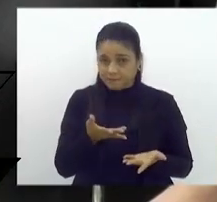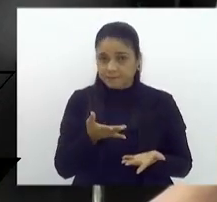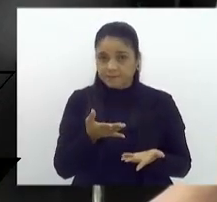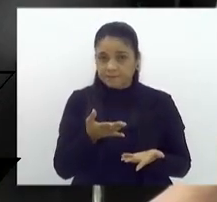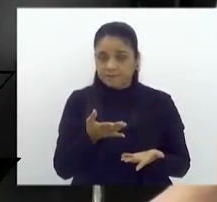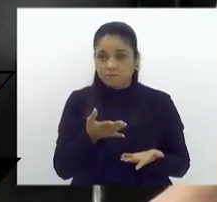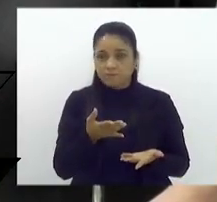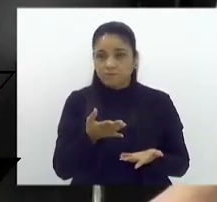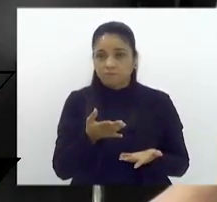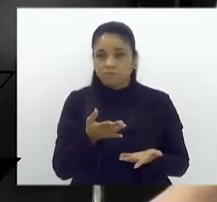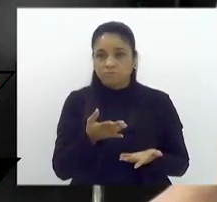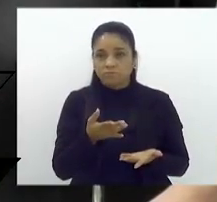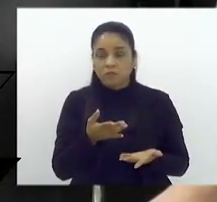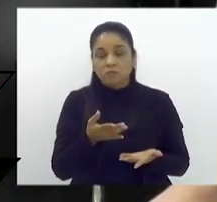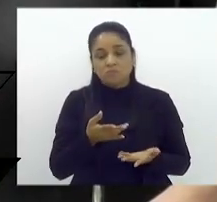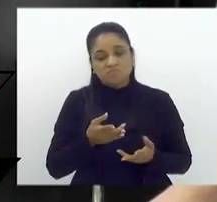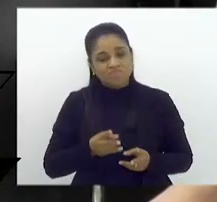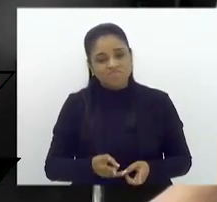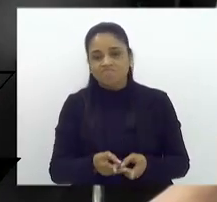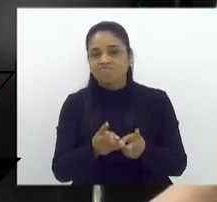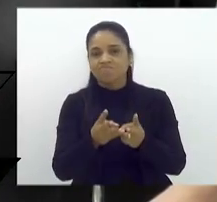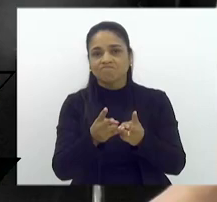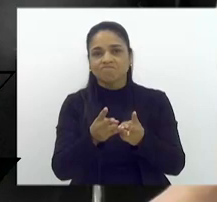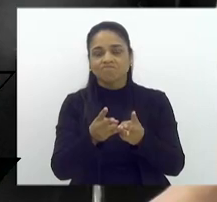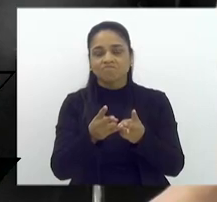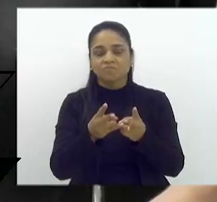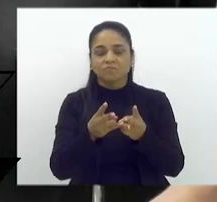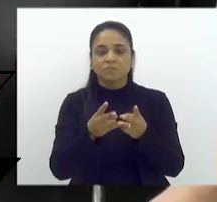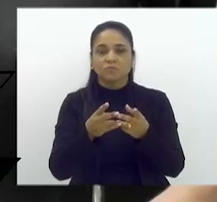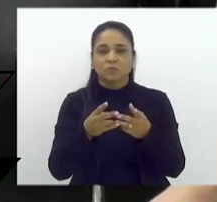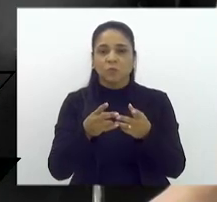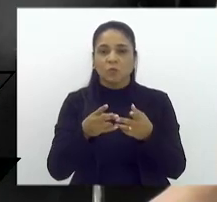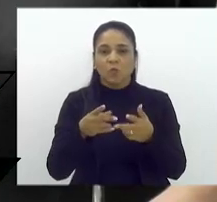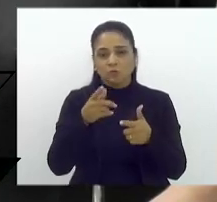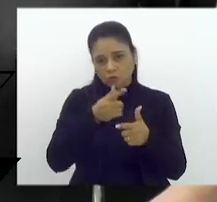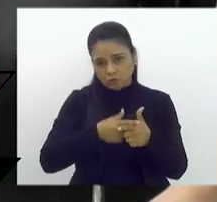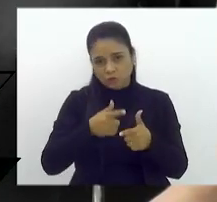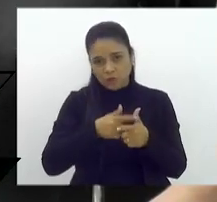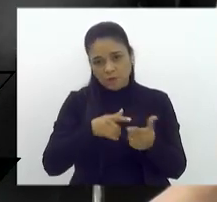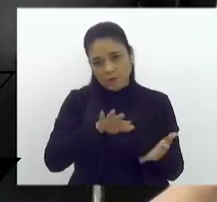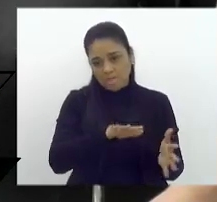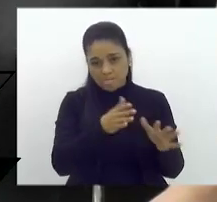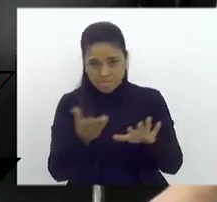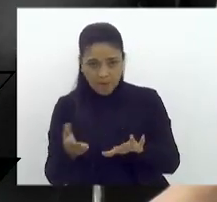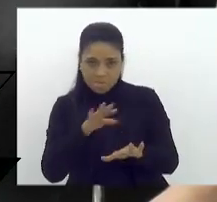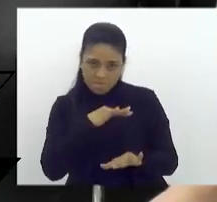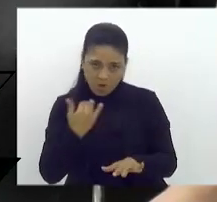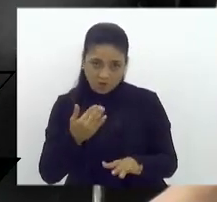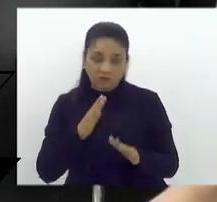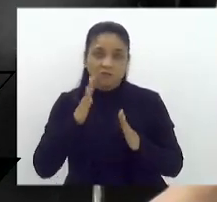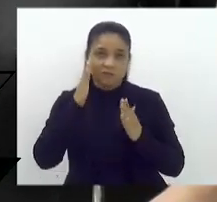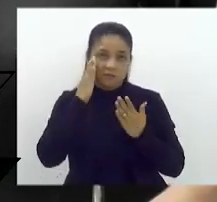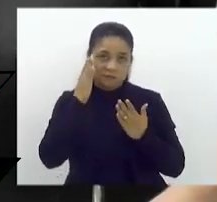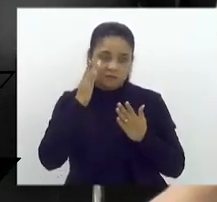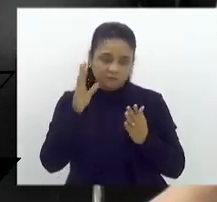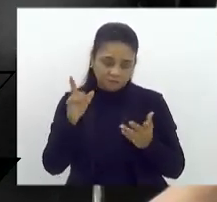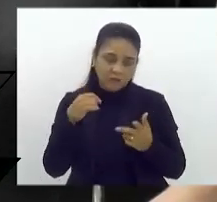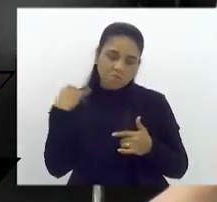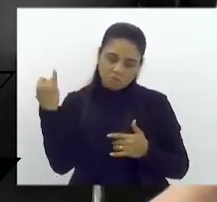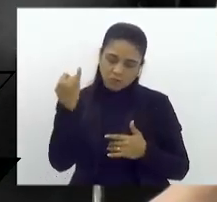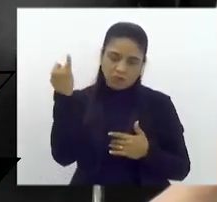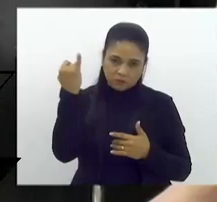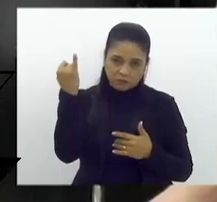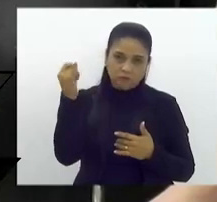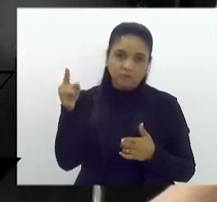não houve sequência, né, nos episódios que chegaram a acontecer, o que é importante, né, e aí, nesse sentido,